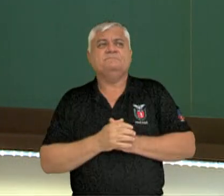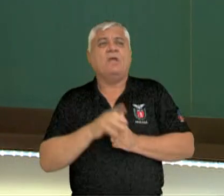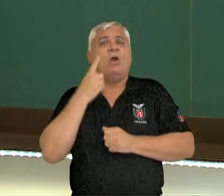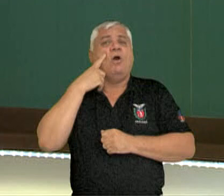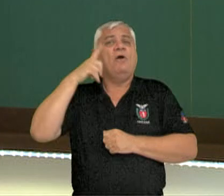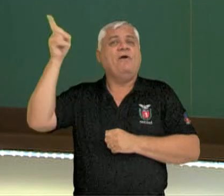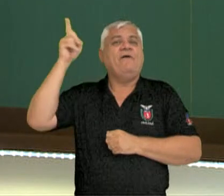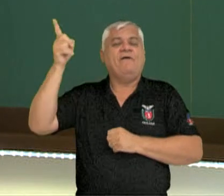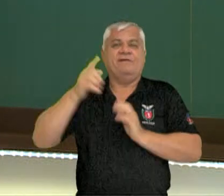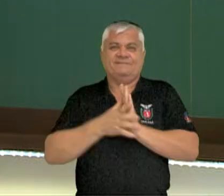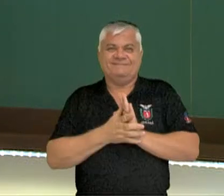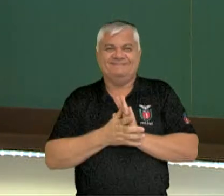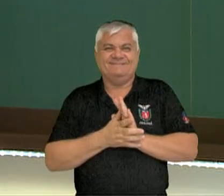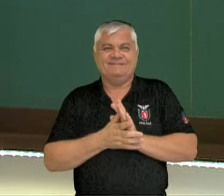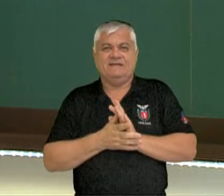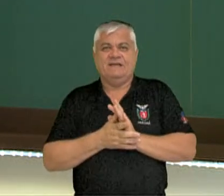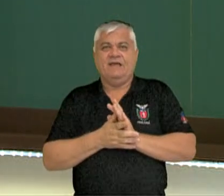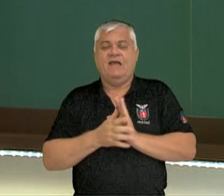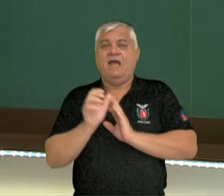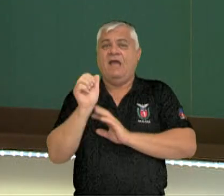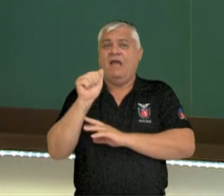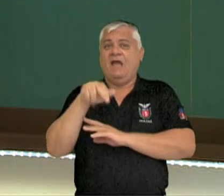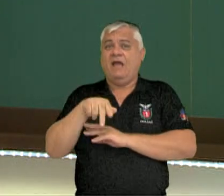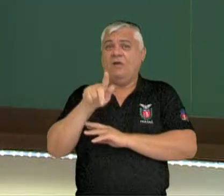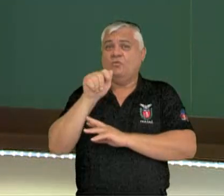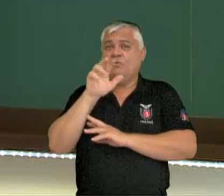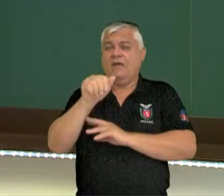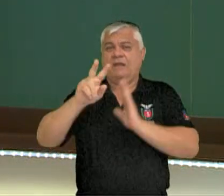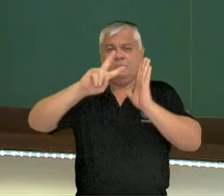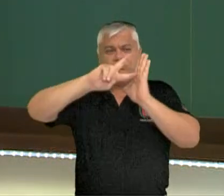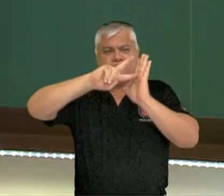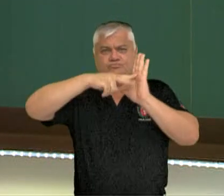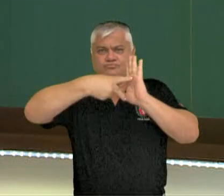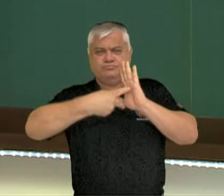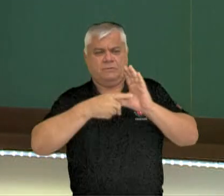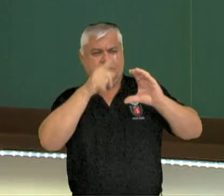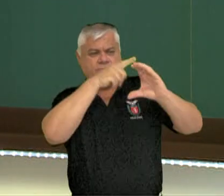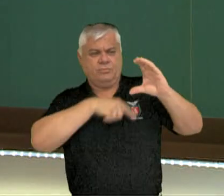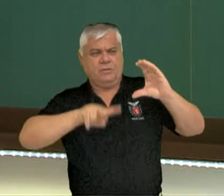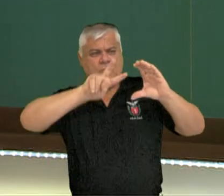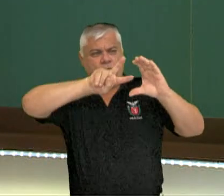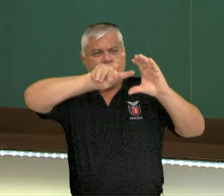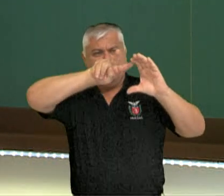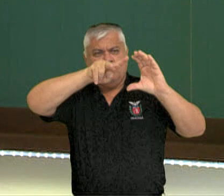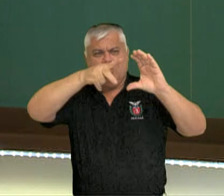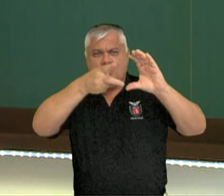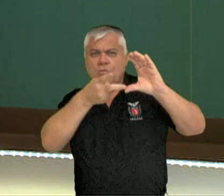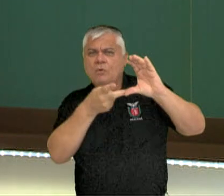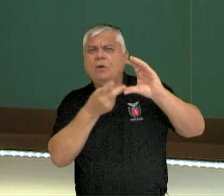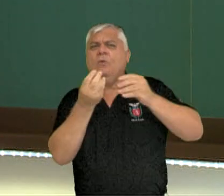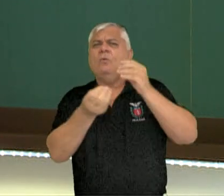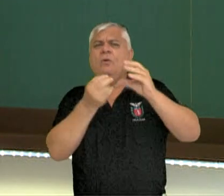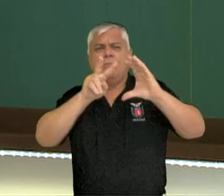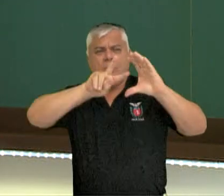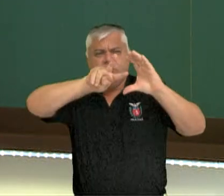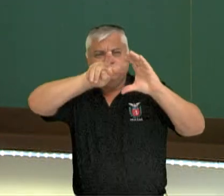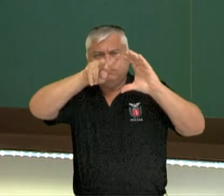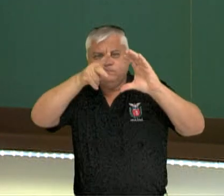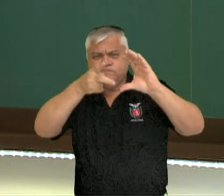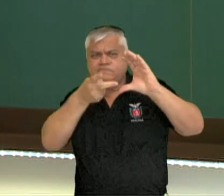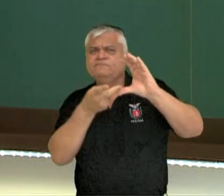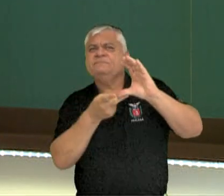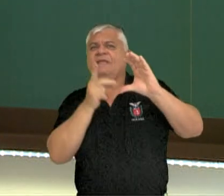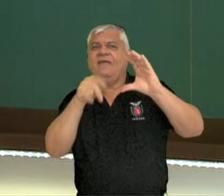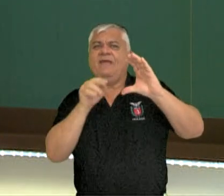tenho a medida angular de um arco, porque aquele arco, ele descreve um ângulo, que é o